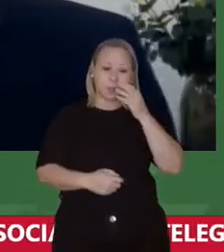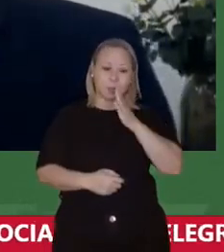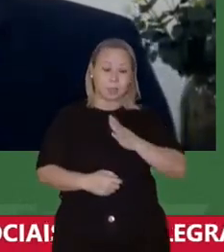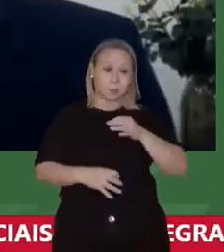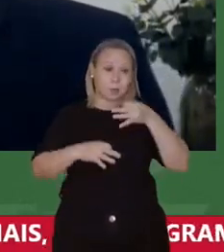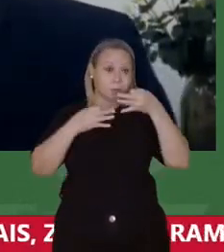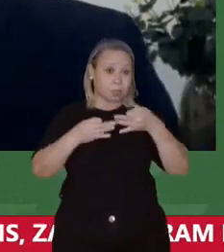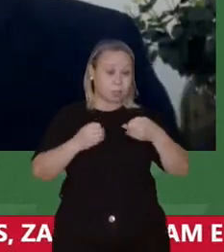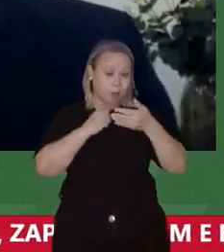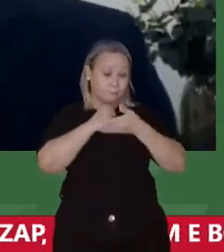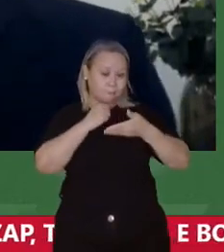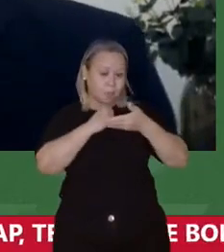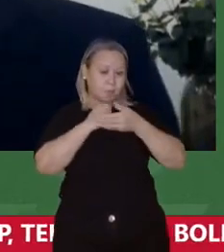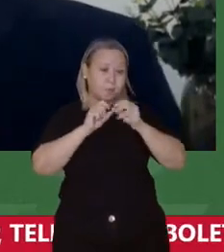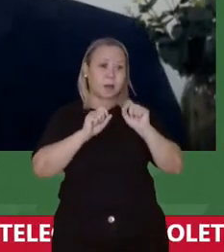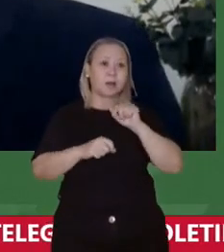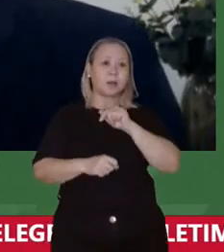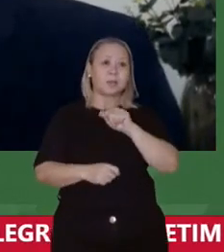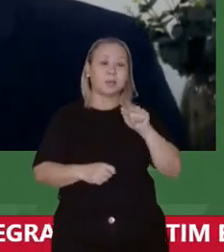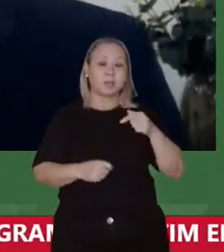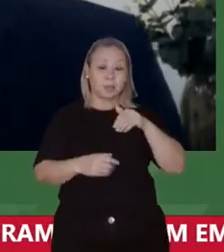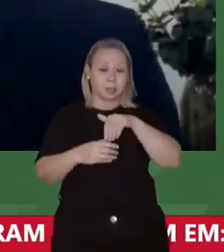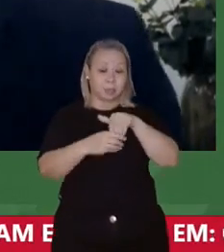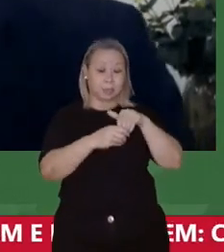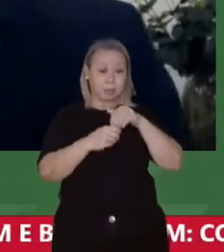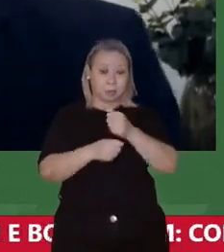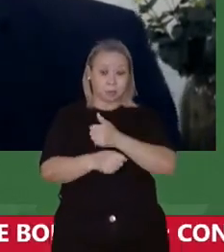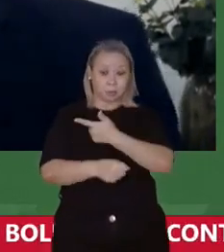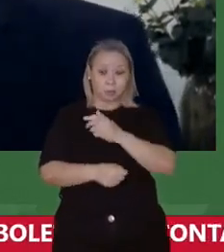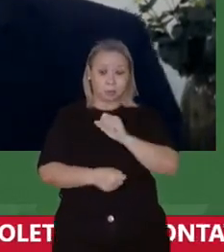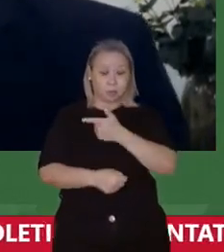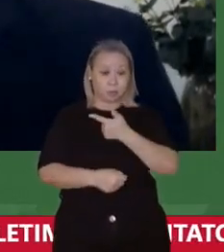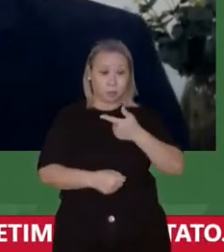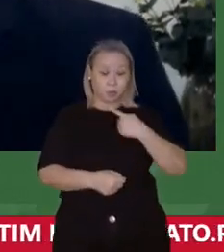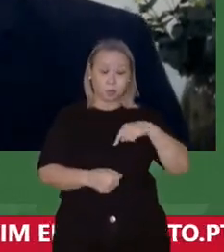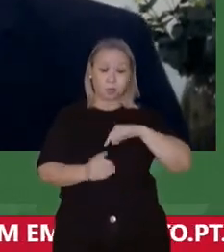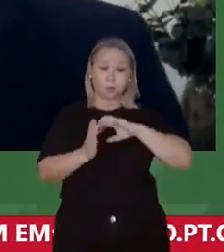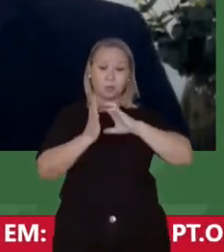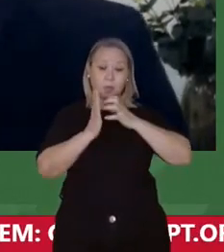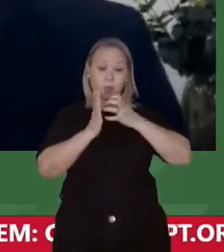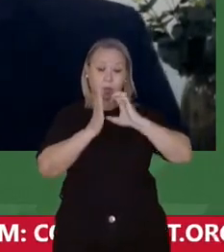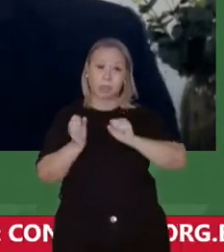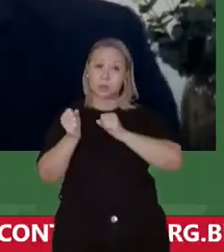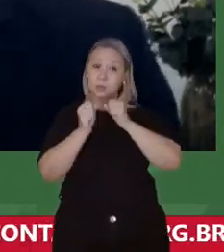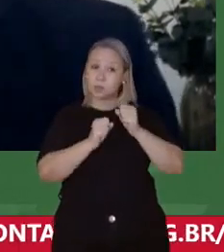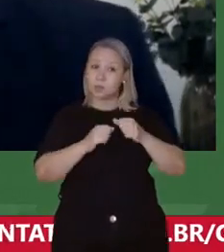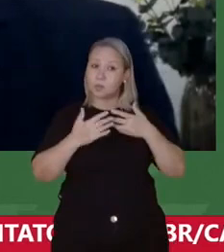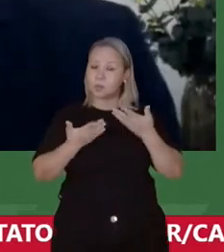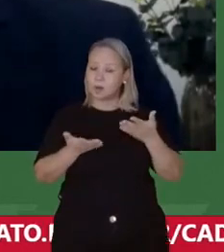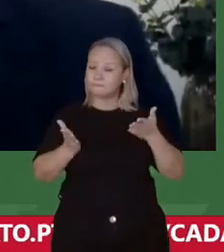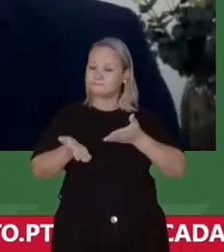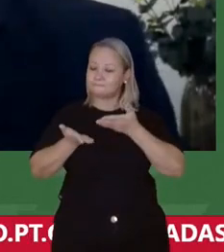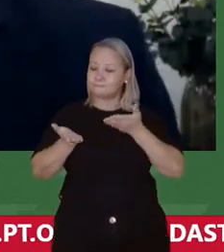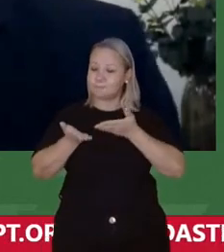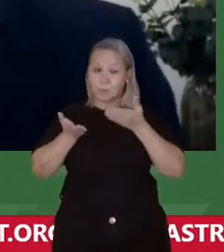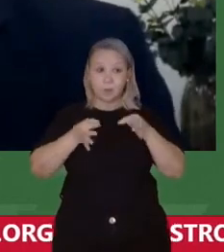é fundamental que, nessas eleições de 2022, o nosso partido possa